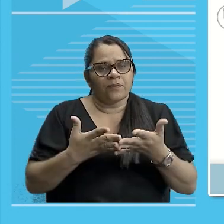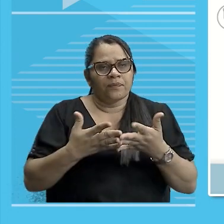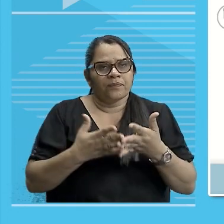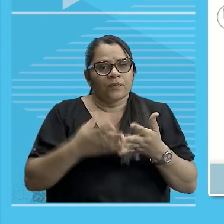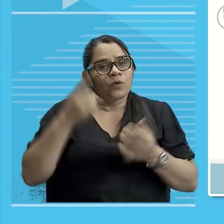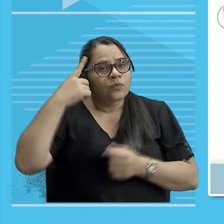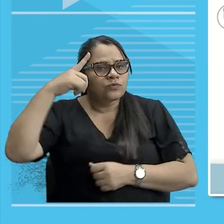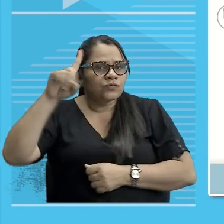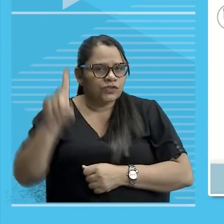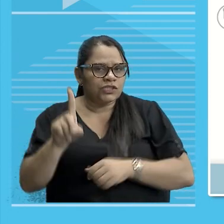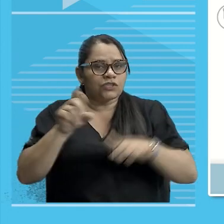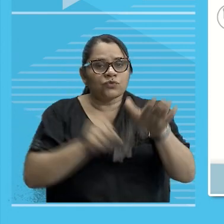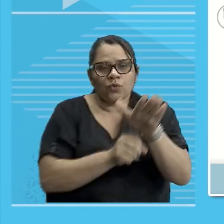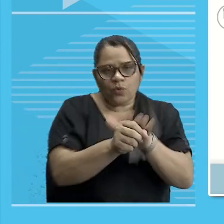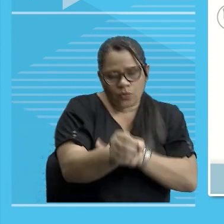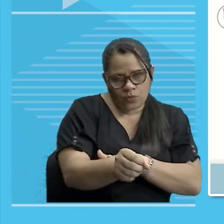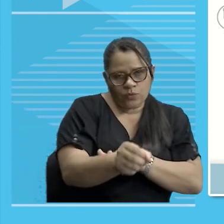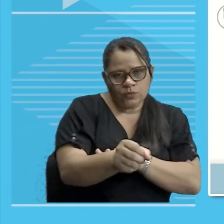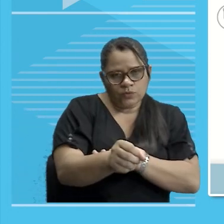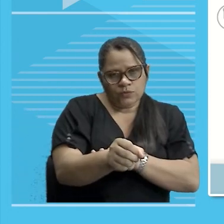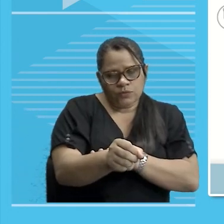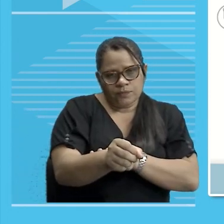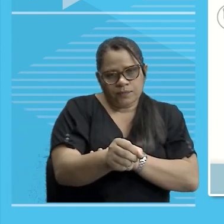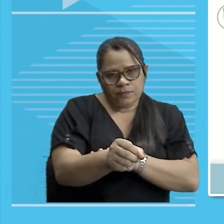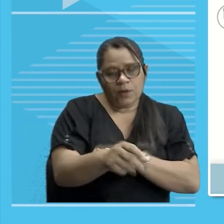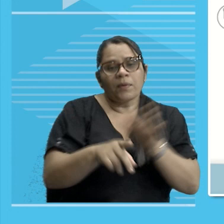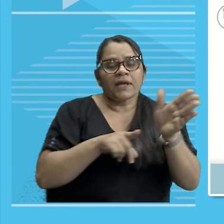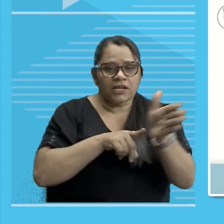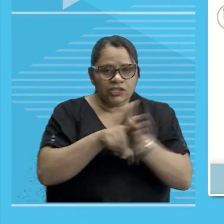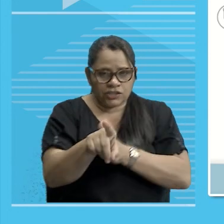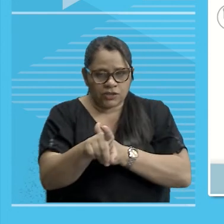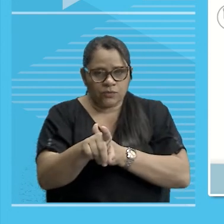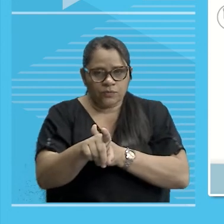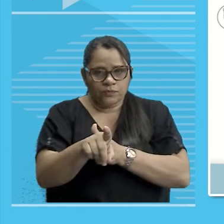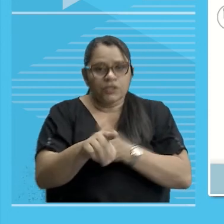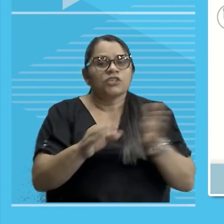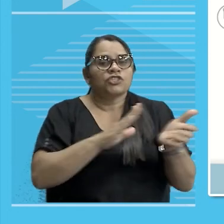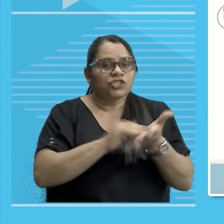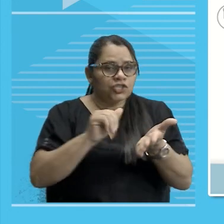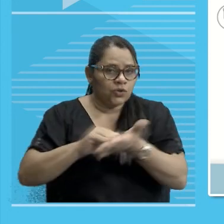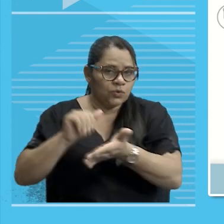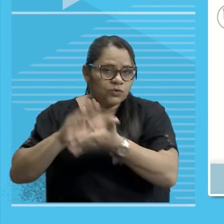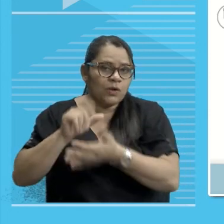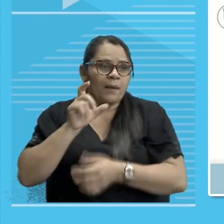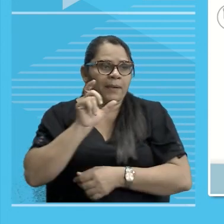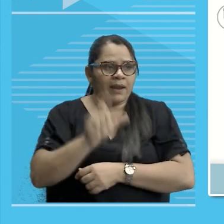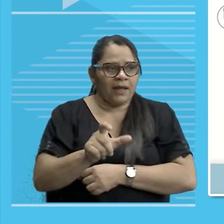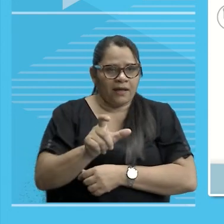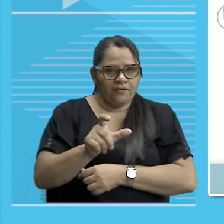ele só uma questão Tirou só o prefixo que é um prefixo é assim ó